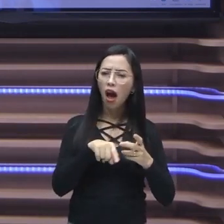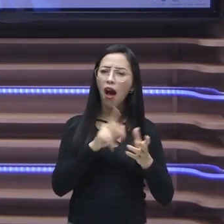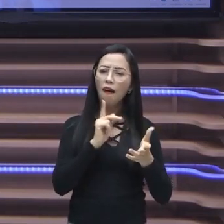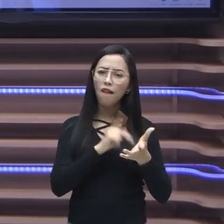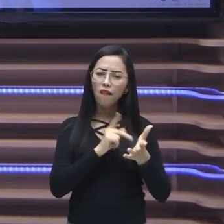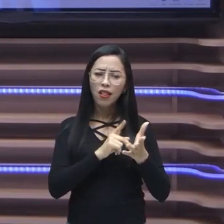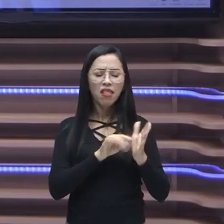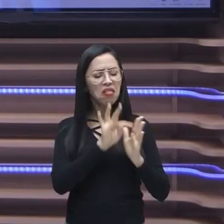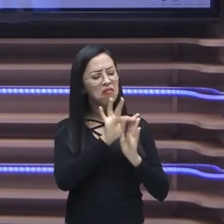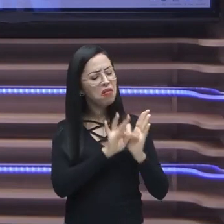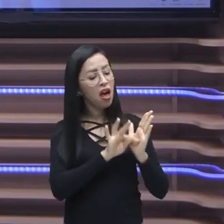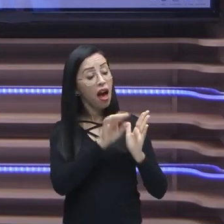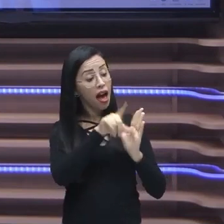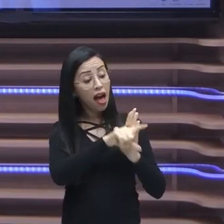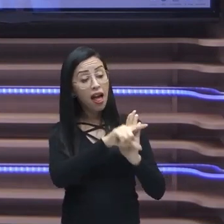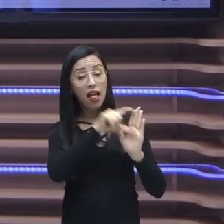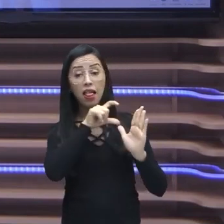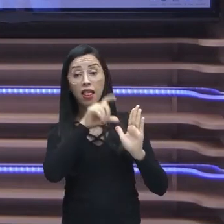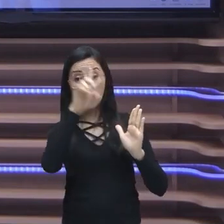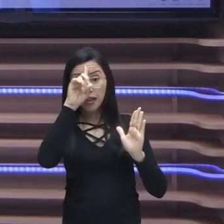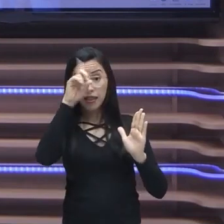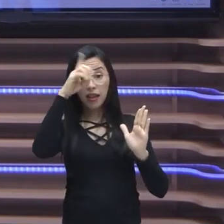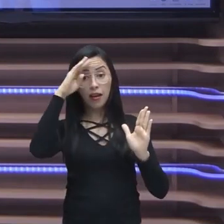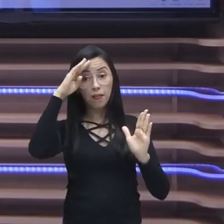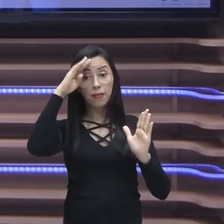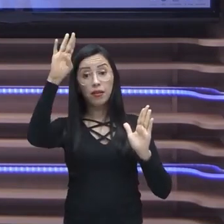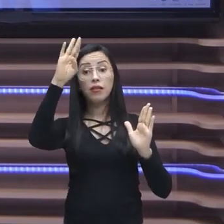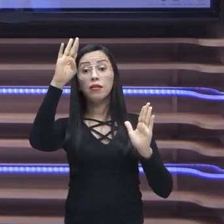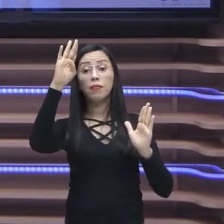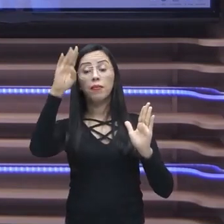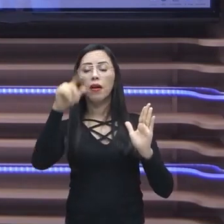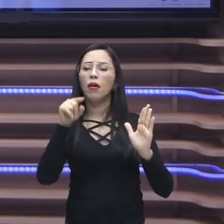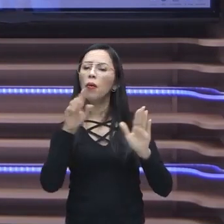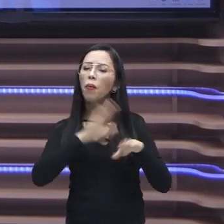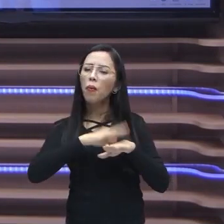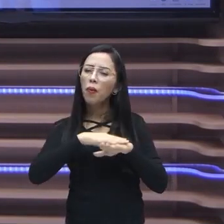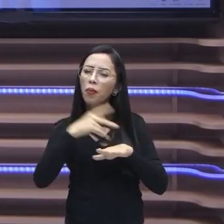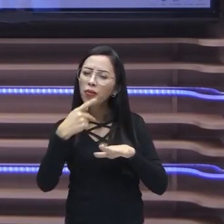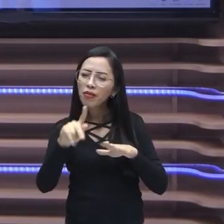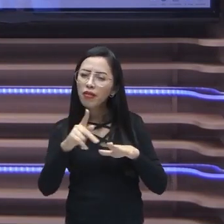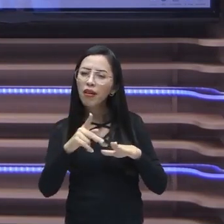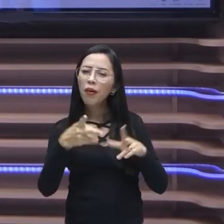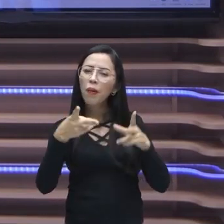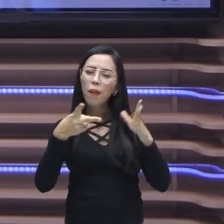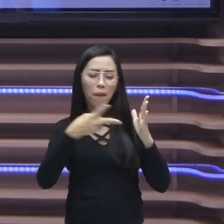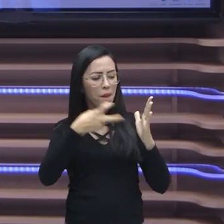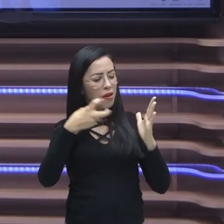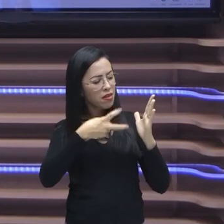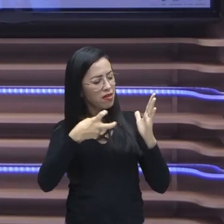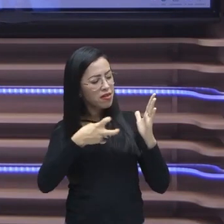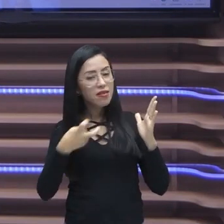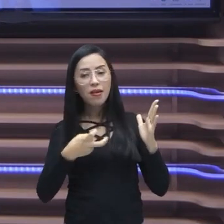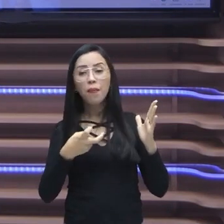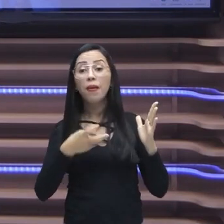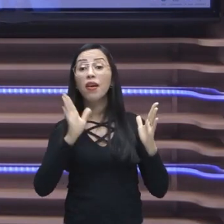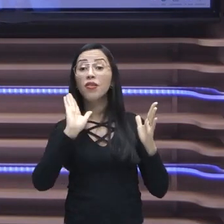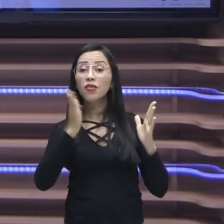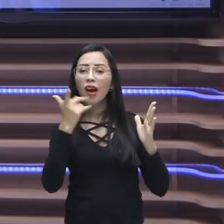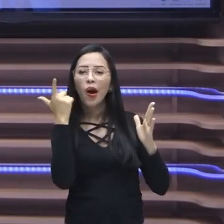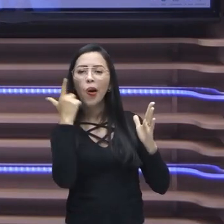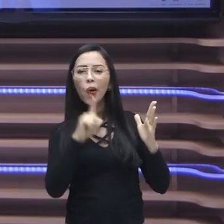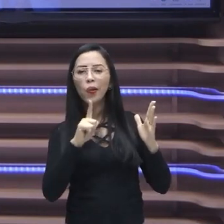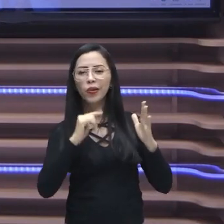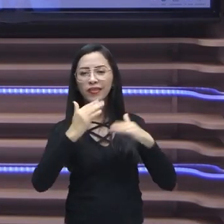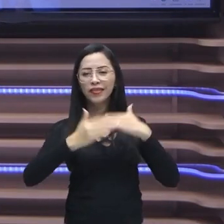texto principal, aliás, a ideia principal, vocês vão ver que vocês já estão evoluindo na